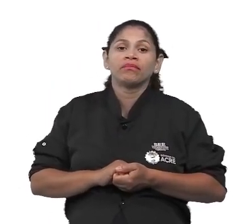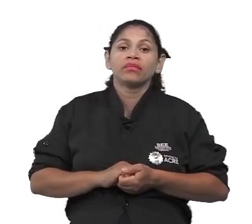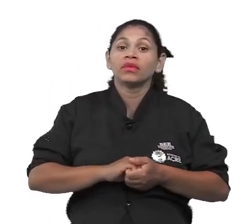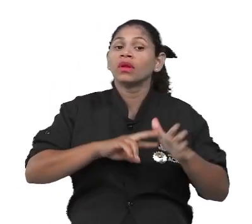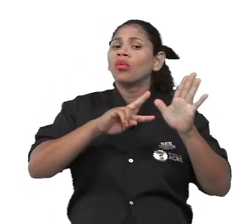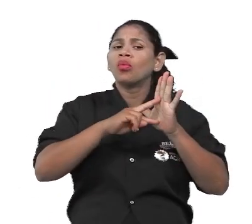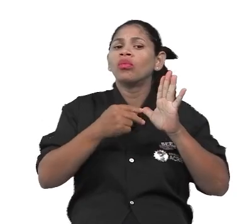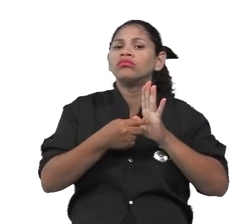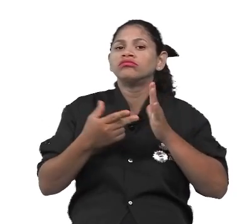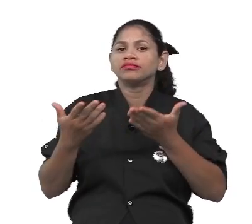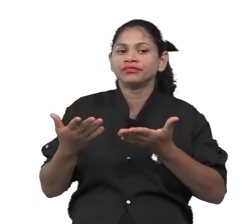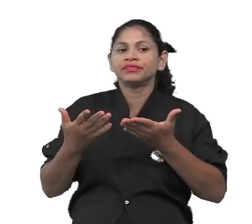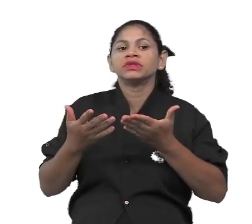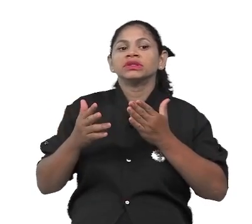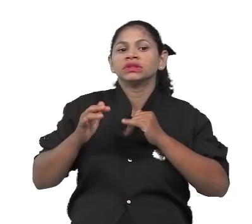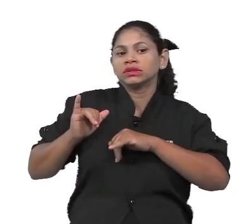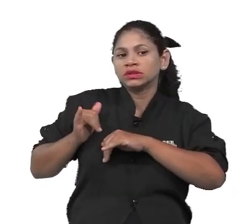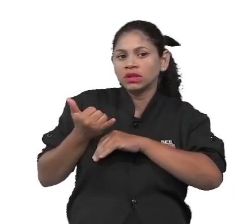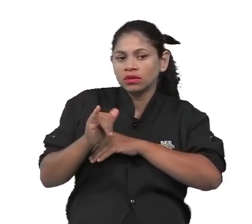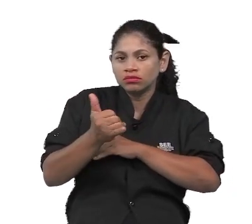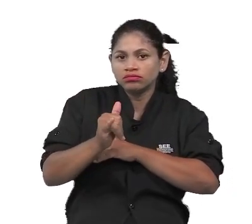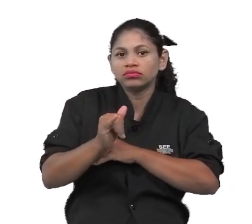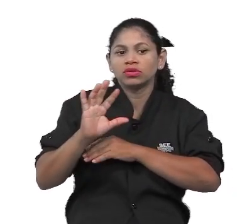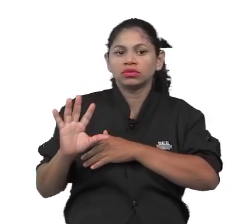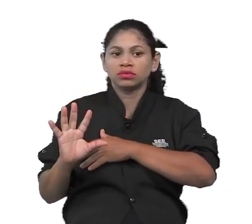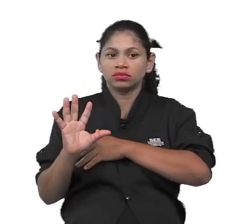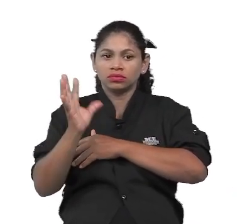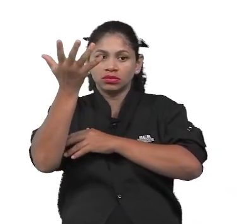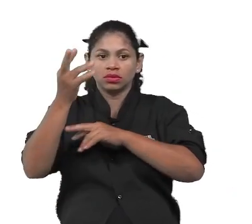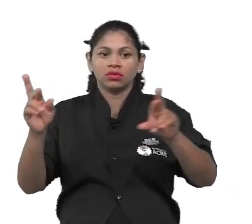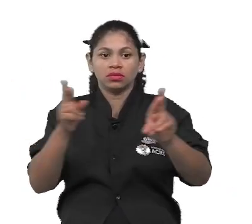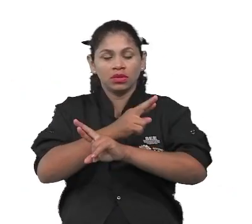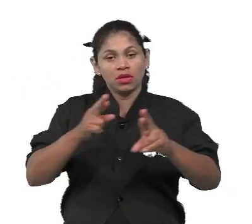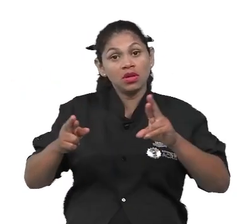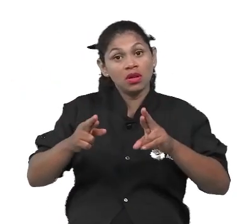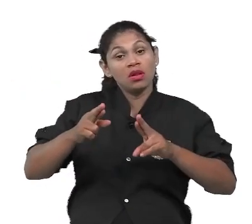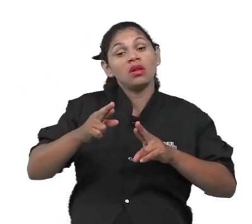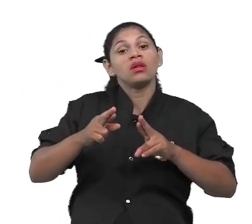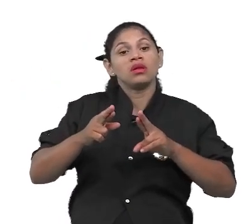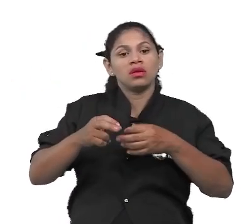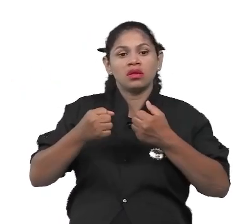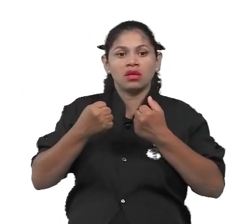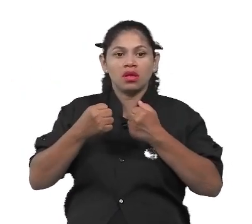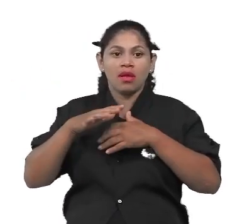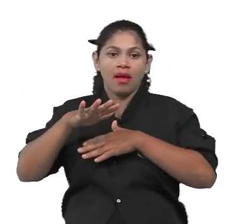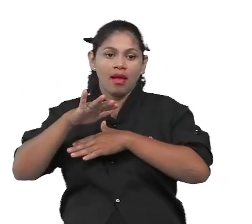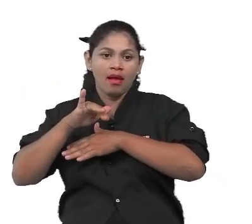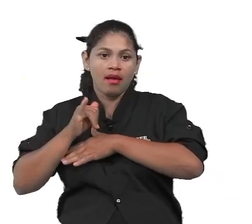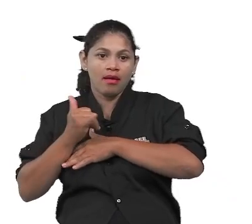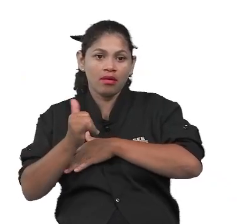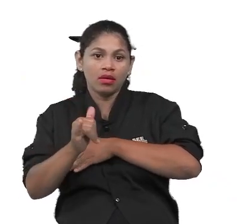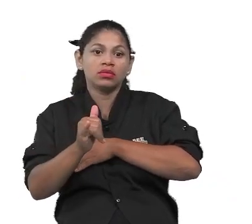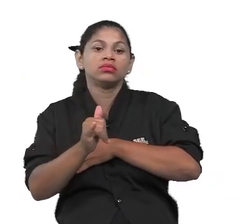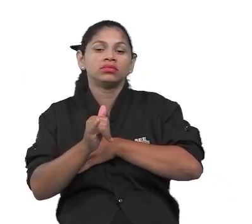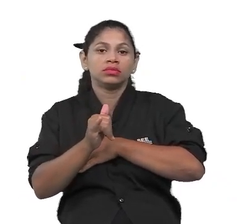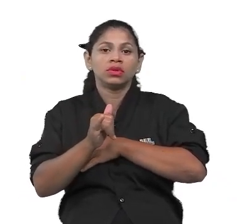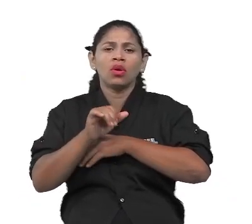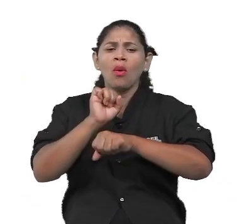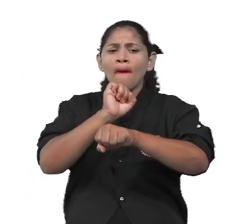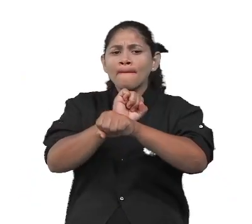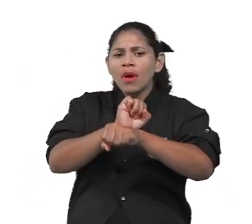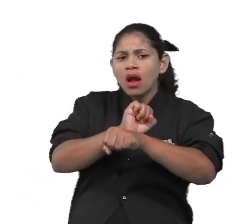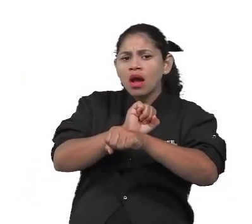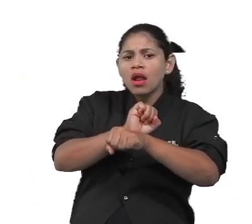é o fenômeno relacionado às cargas elétricas que, quando estão em repouso, é a estática e, quando estão